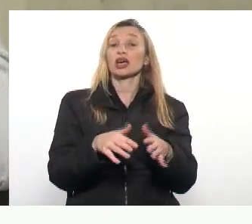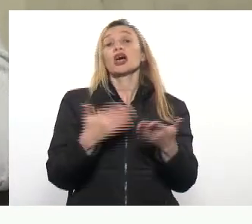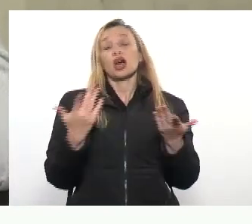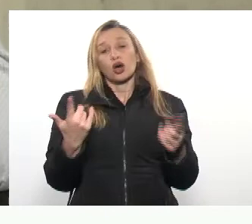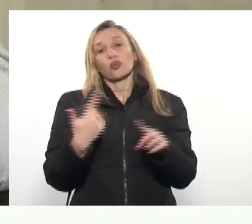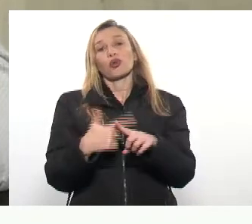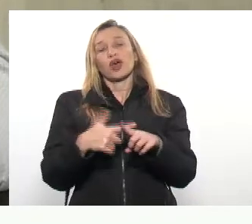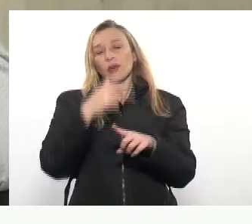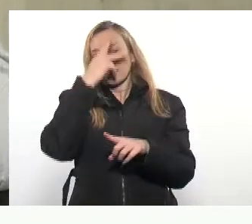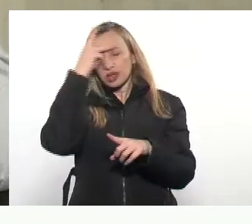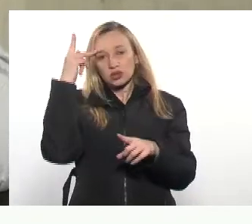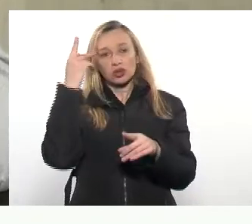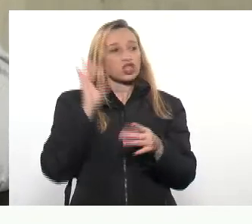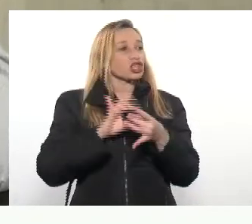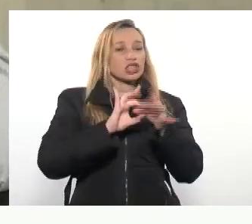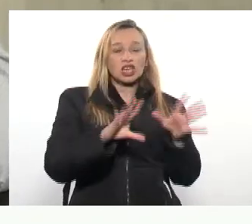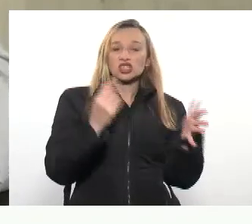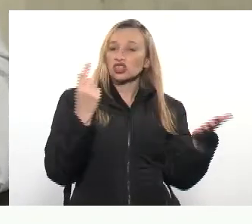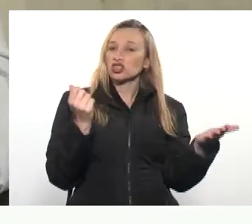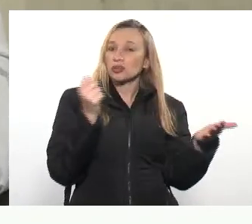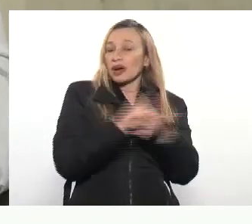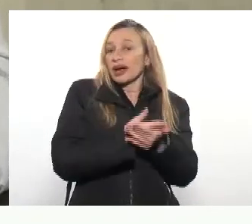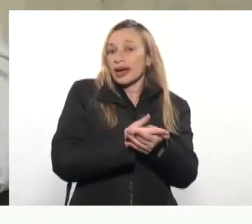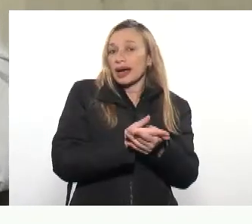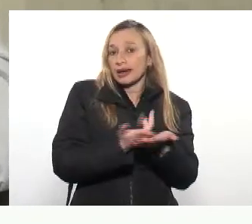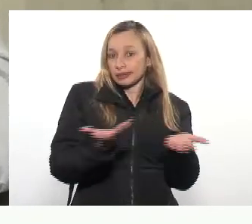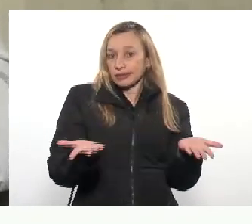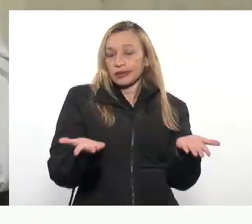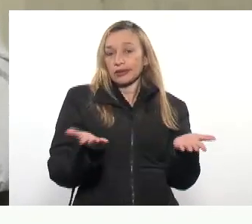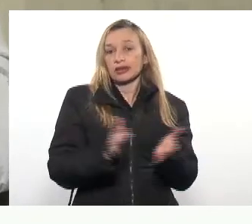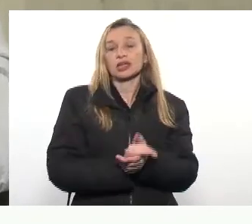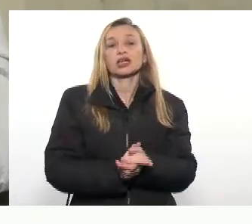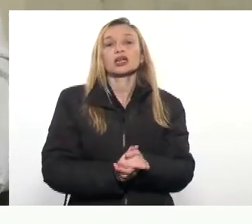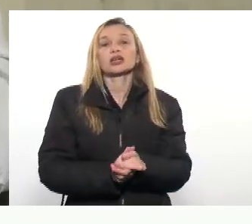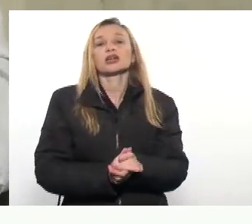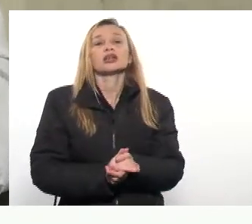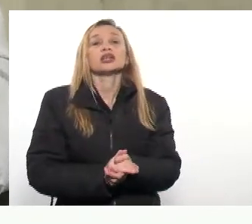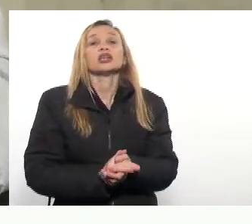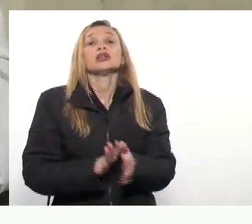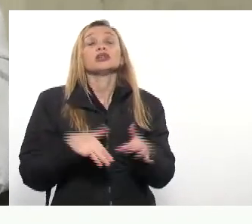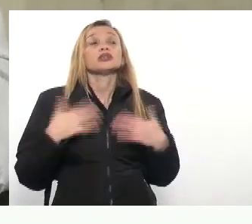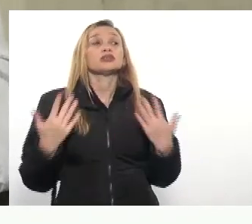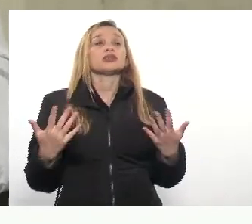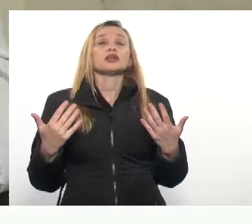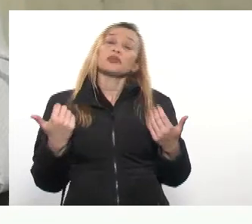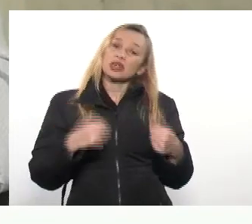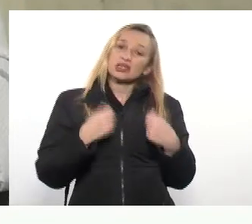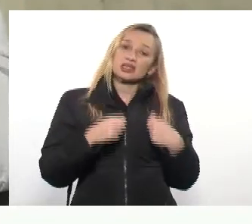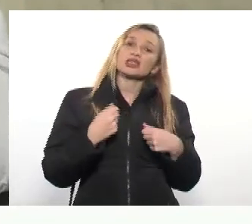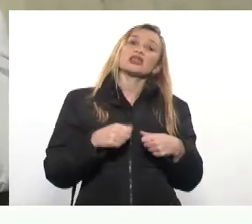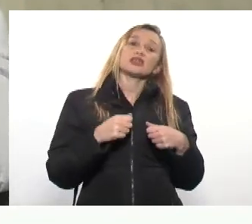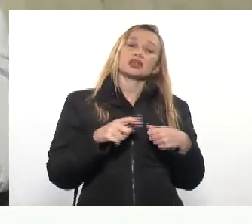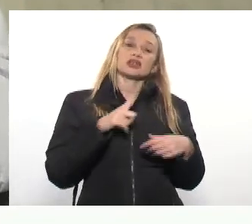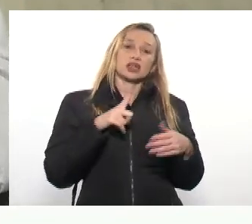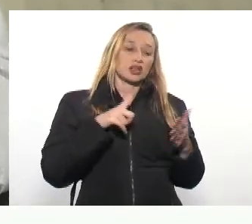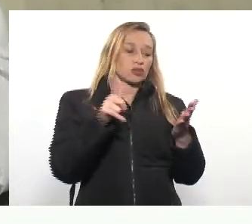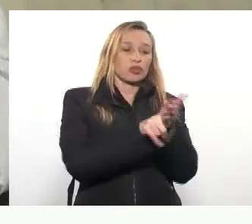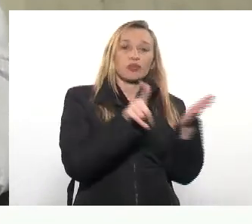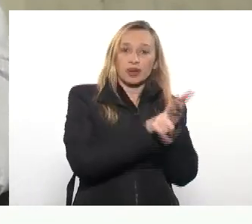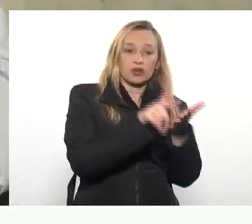ali de comprovante de residência, enfim, entre outras coisas, né? Quer embasar alguma coisa, um